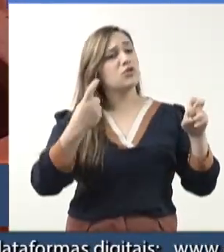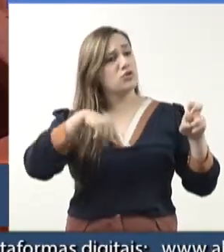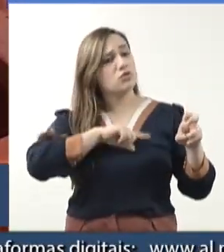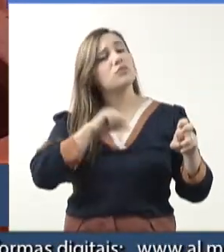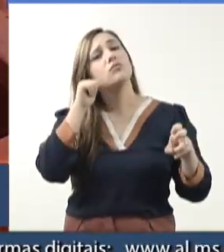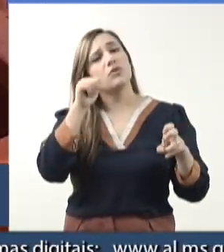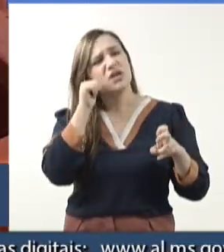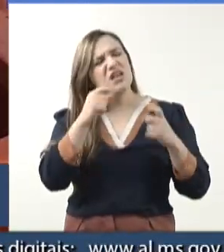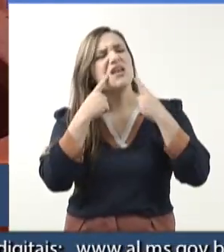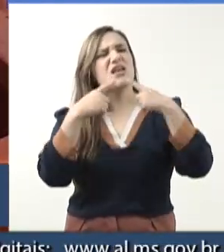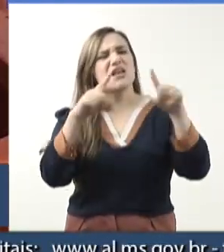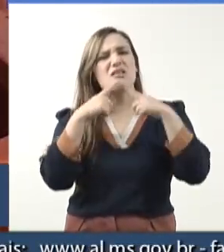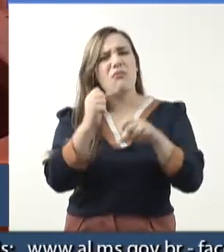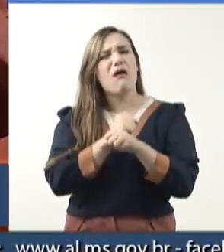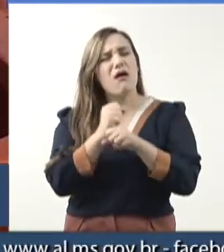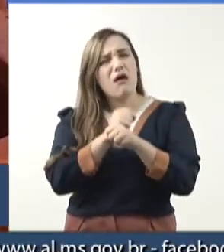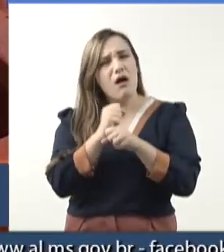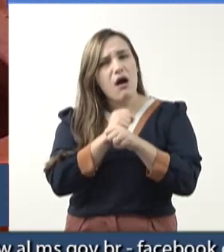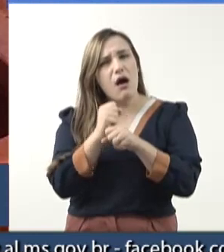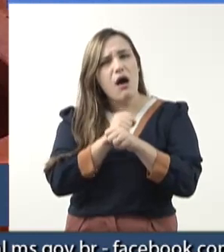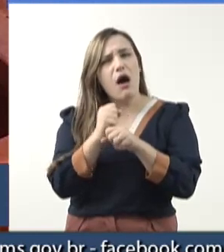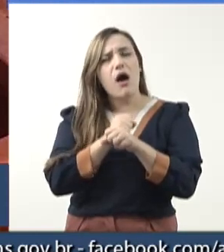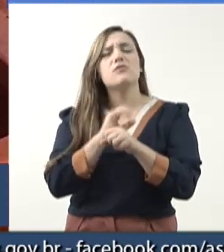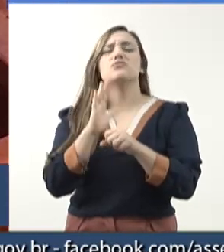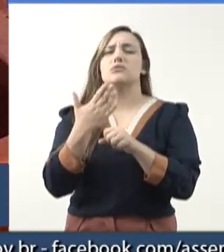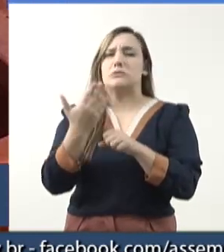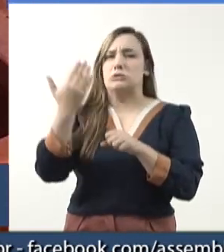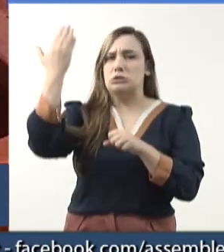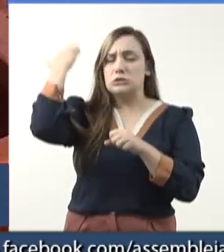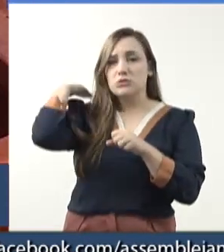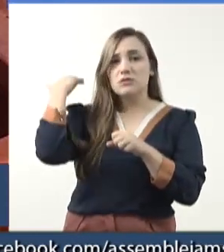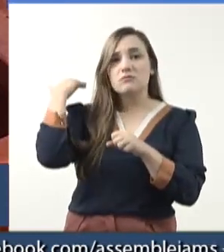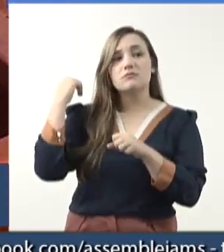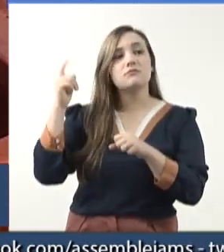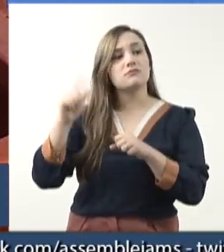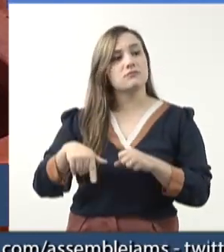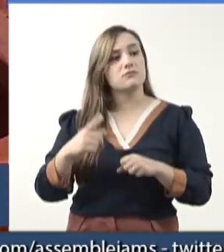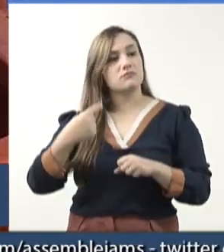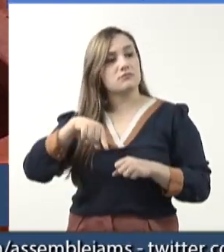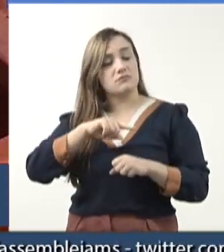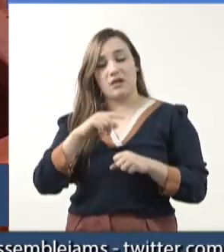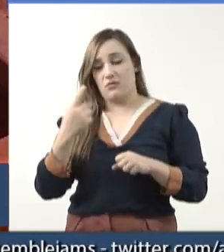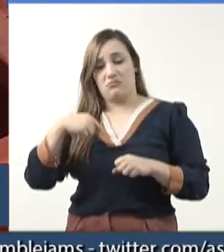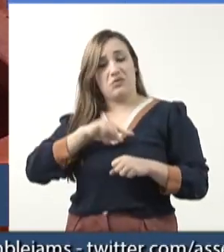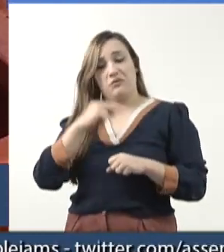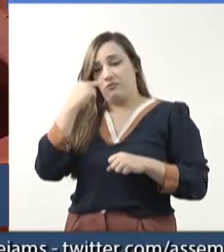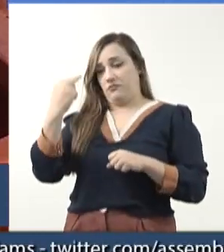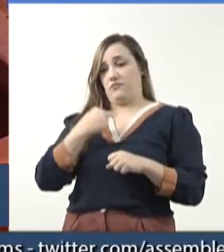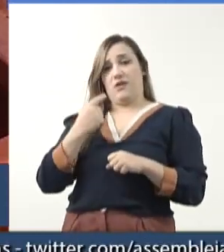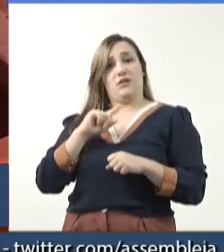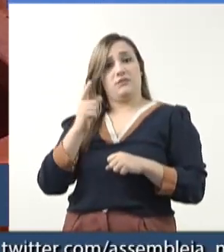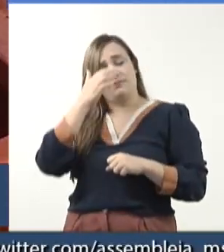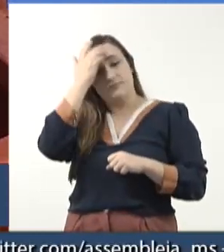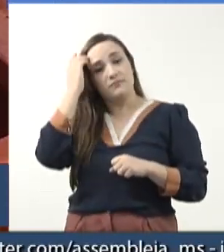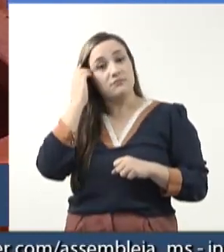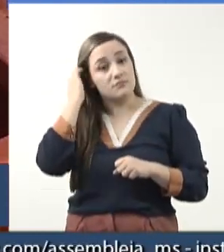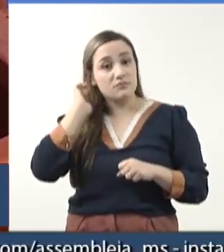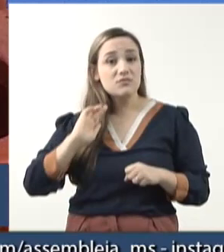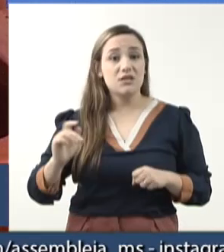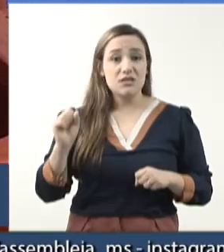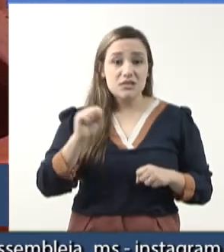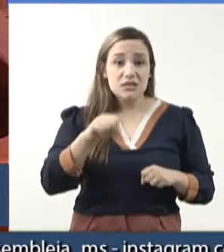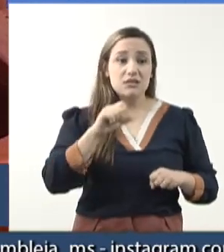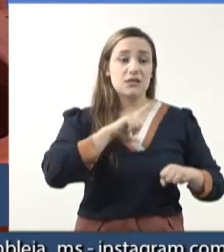reclamamos e brigamos há anos, há décadas nesse país, que é a nossa invisibilidade. Nós somos invisíveis no